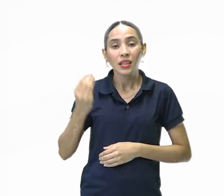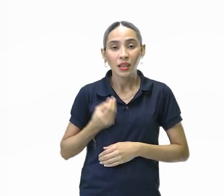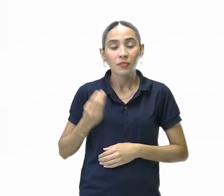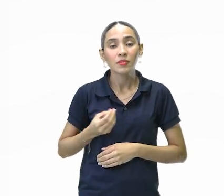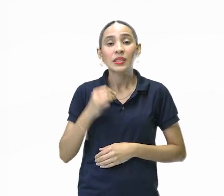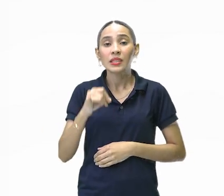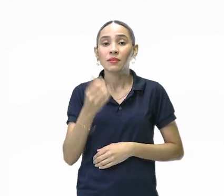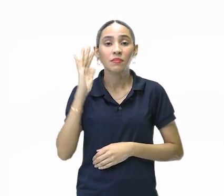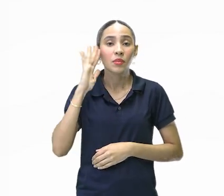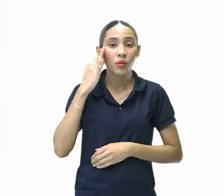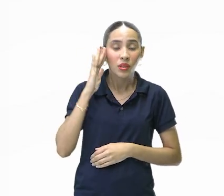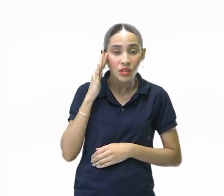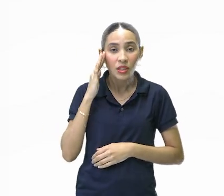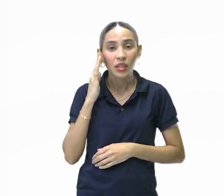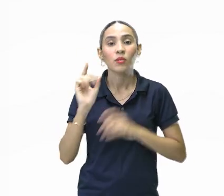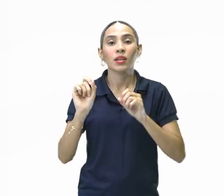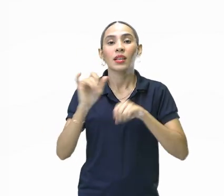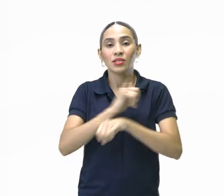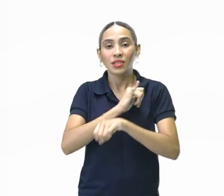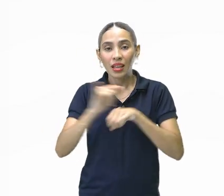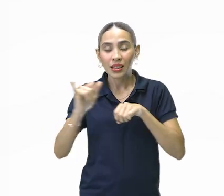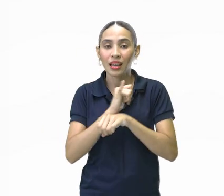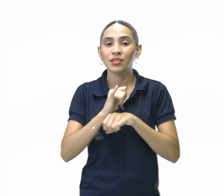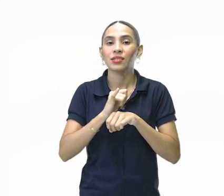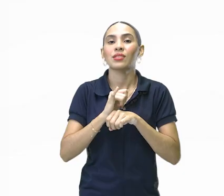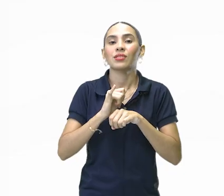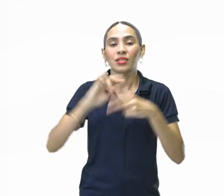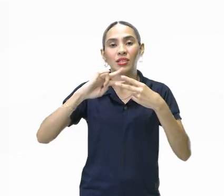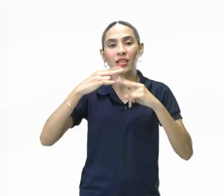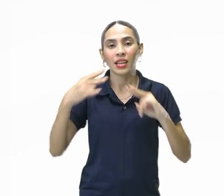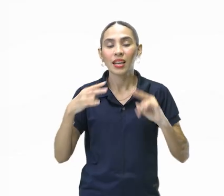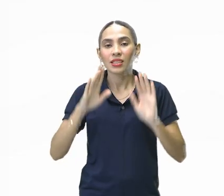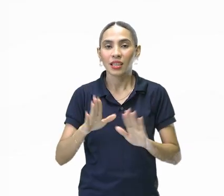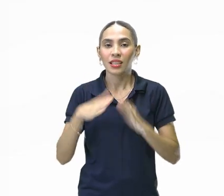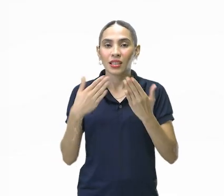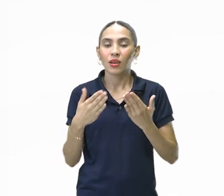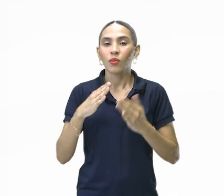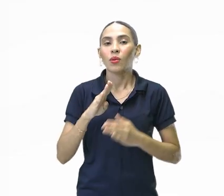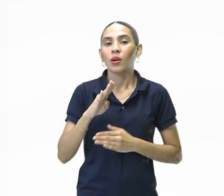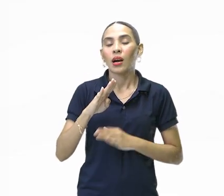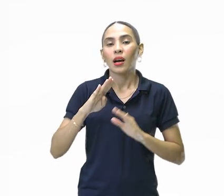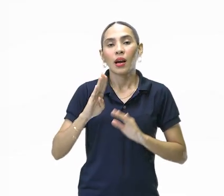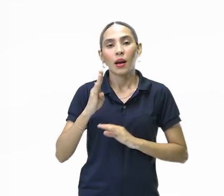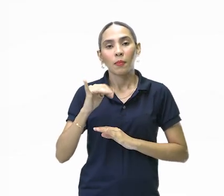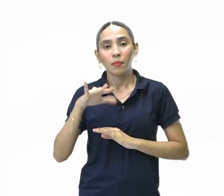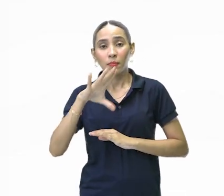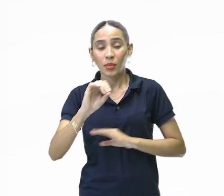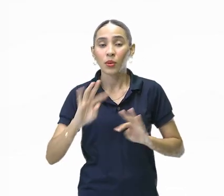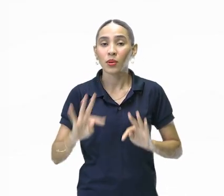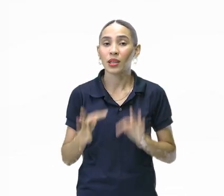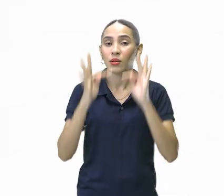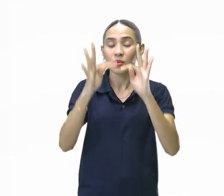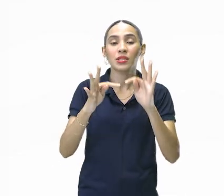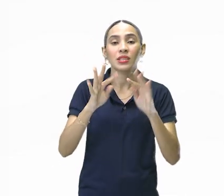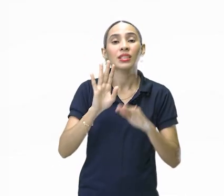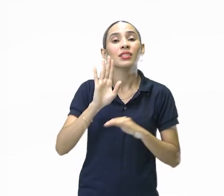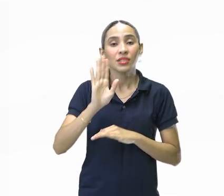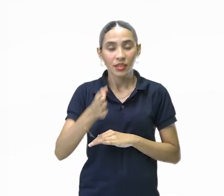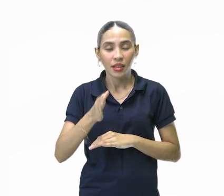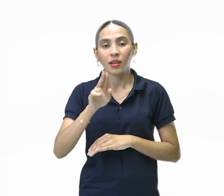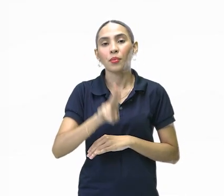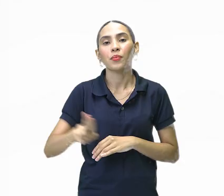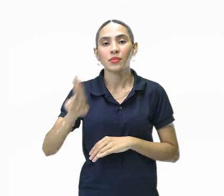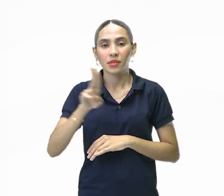os mecanismos genéticos. Então, a biotecnologia ela já vem sendo